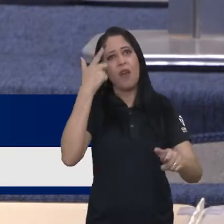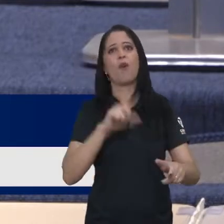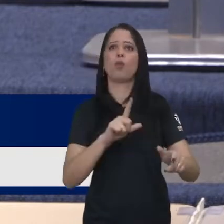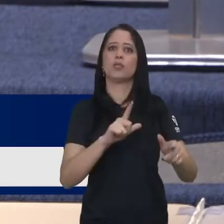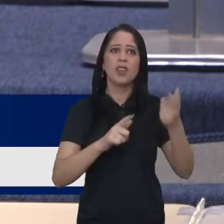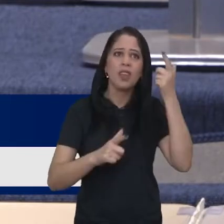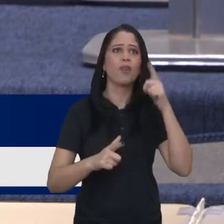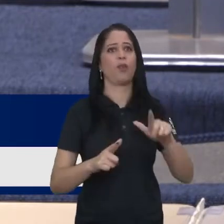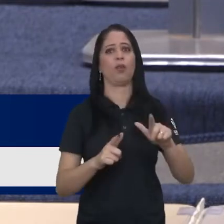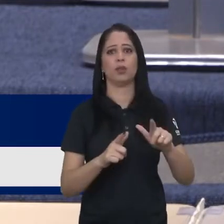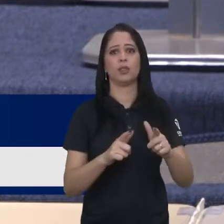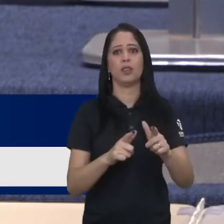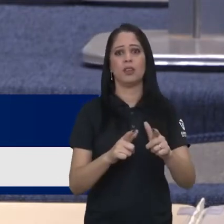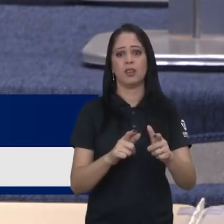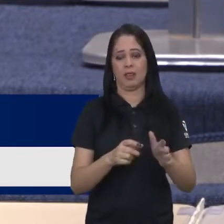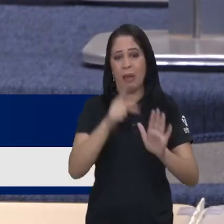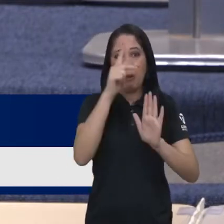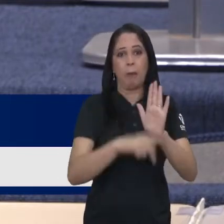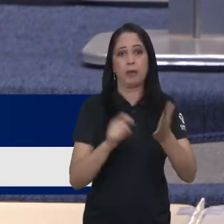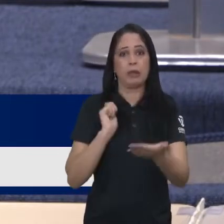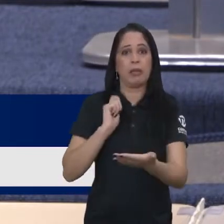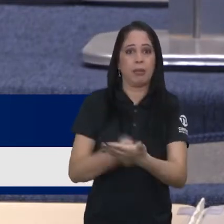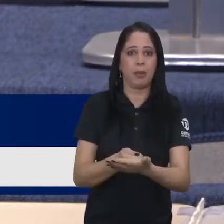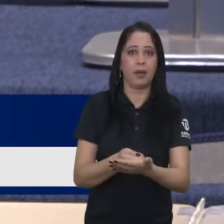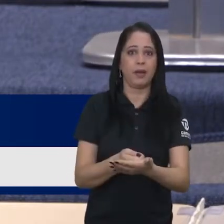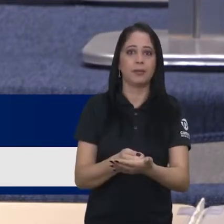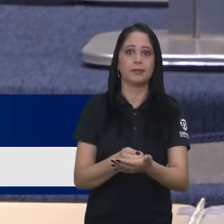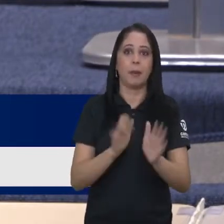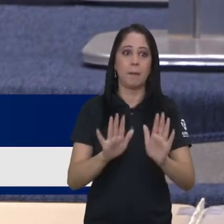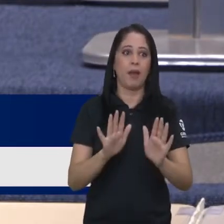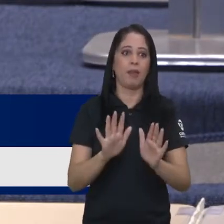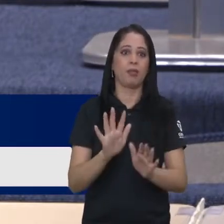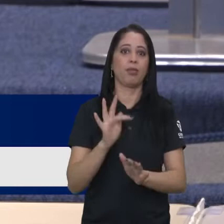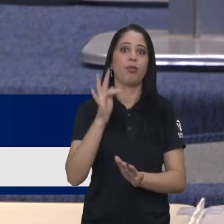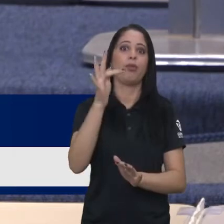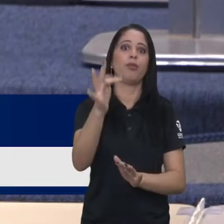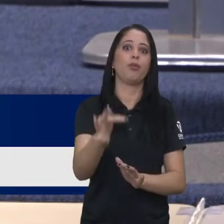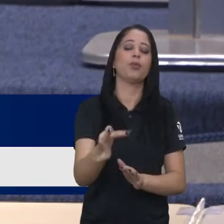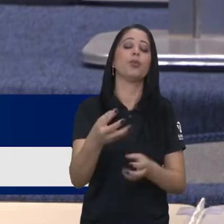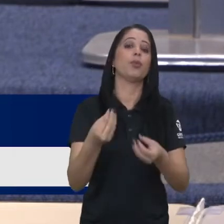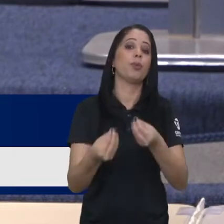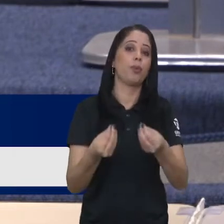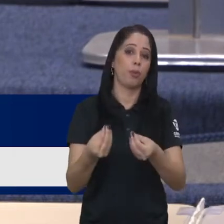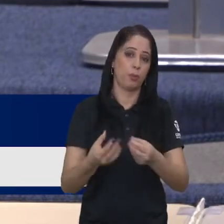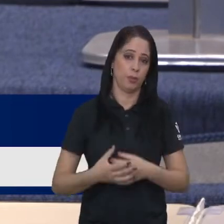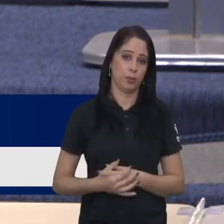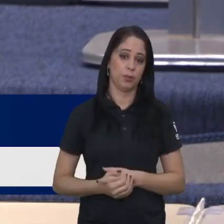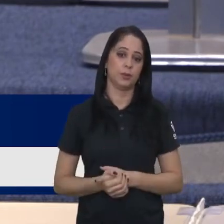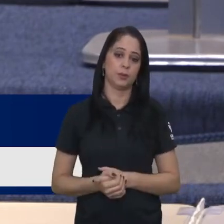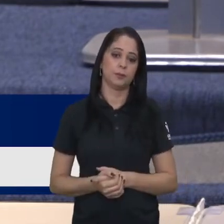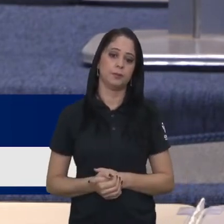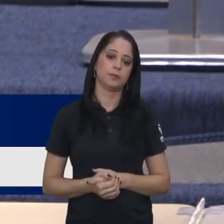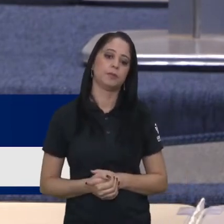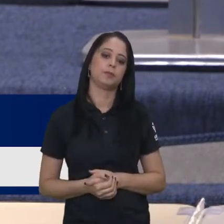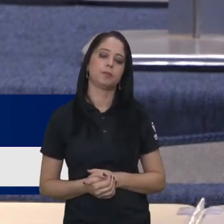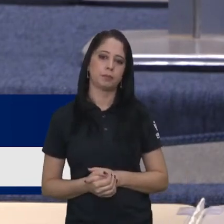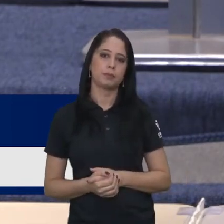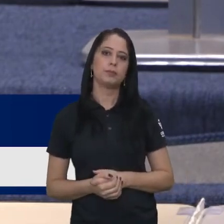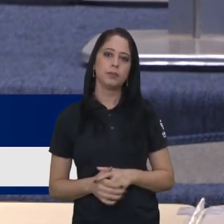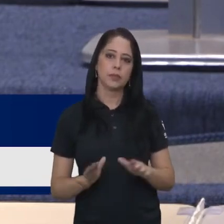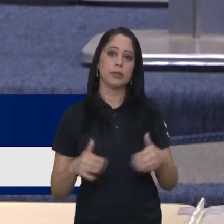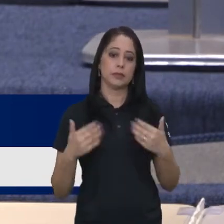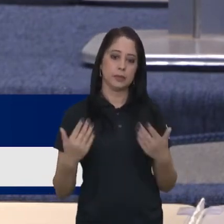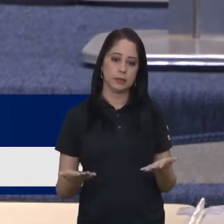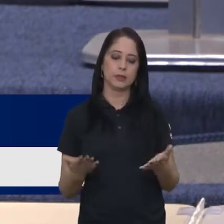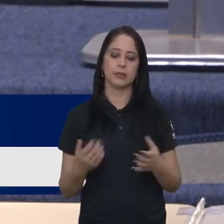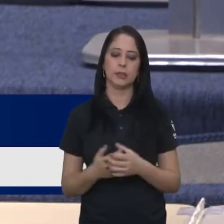ter condições. Eu não sei, isso também é um problema que a gente vai lidar daqui a alguns anos. Não agora, mas a gente vai lidar daqui a alguns anos também. A vai ter isso. Então,